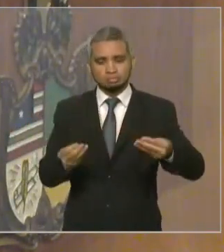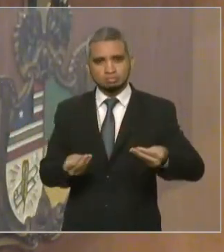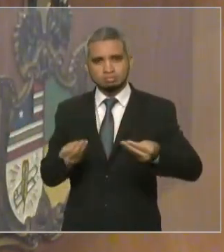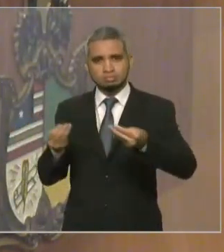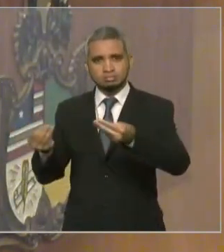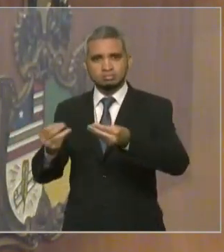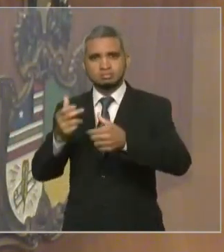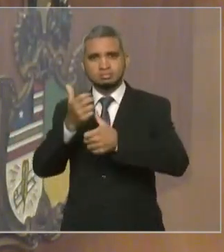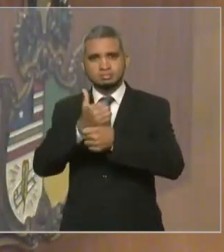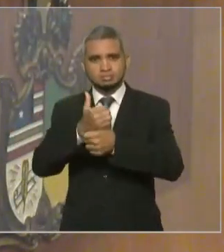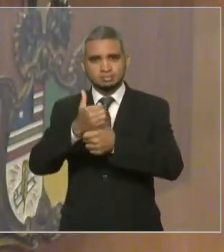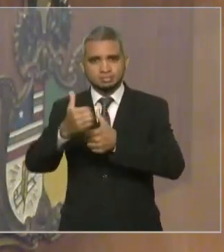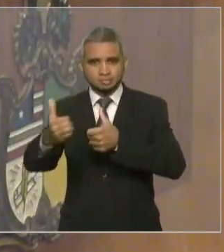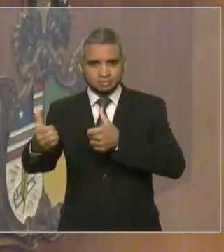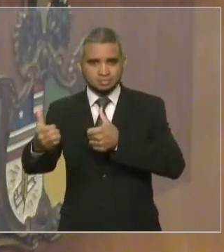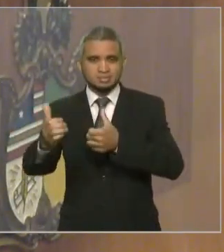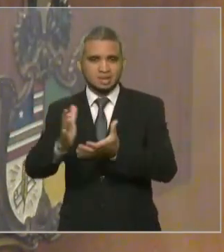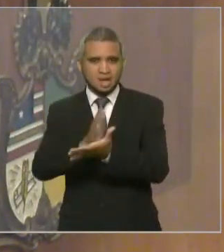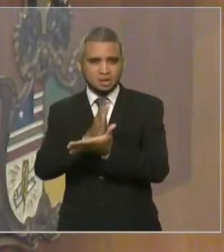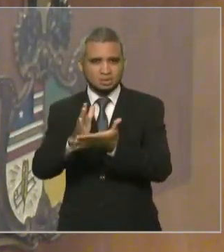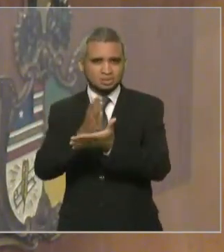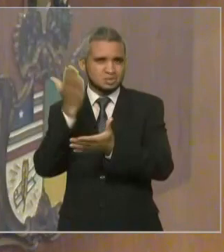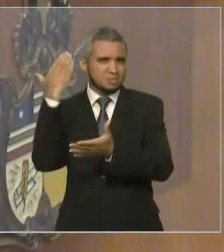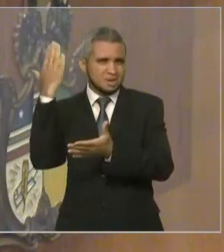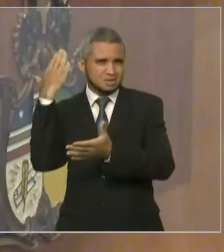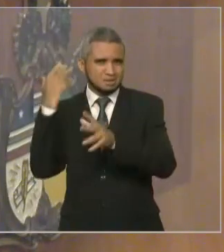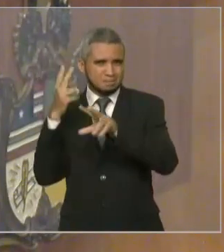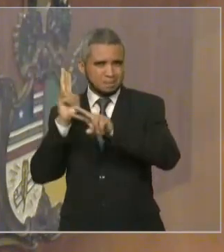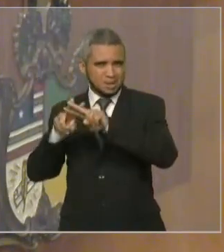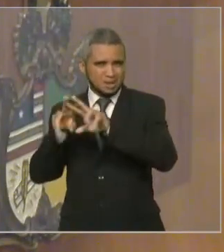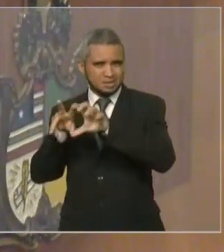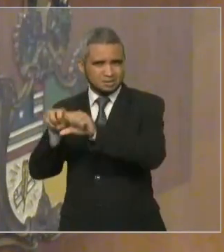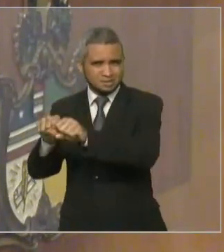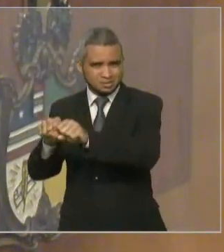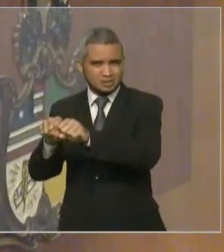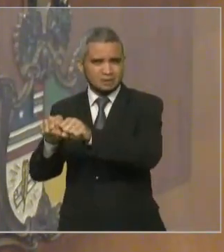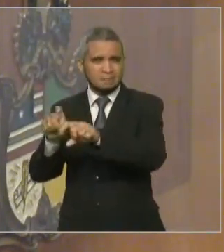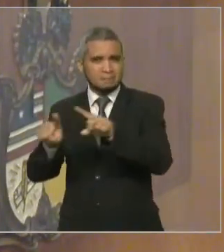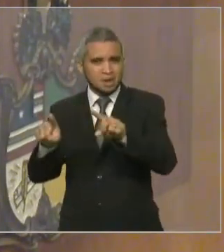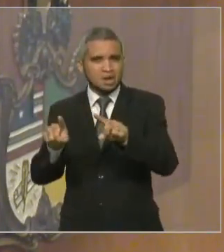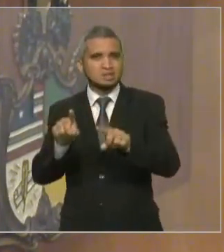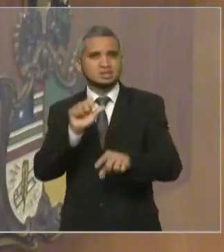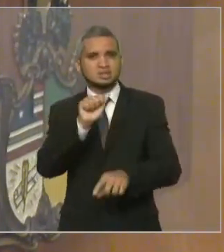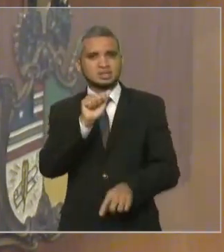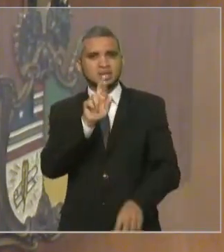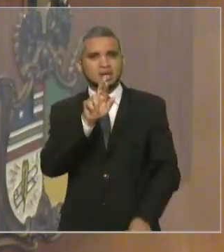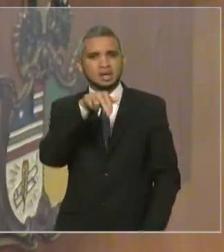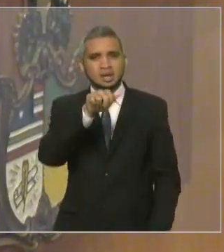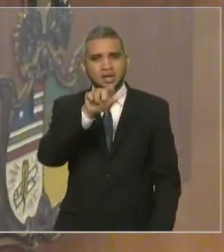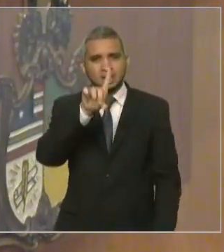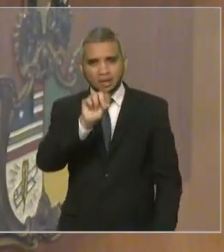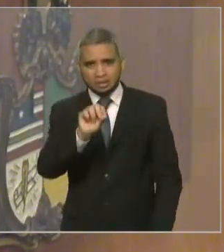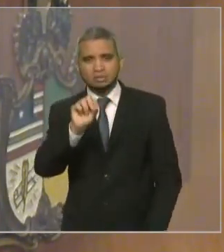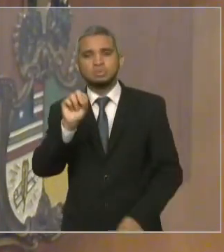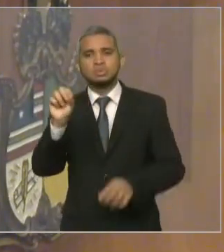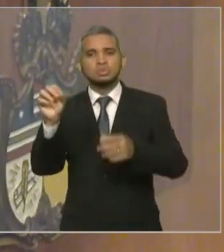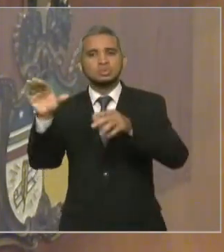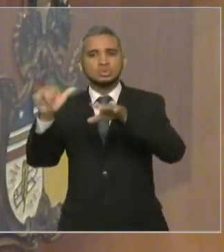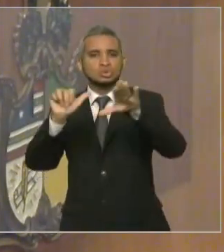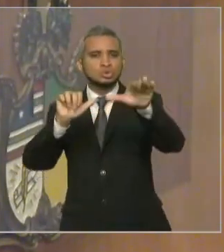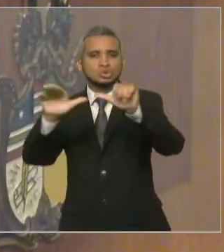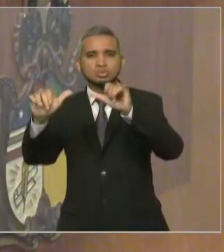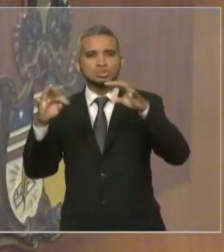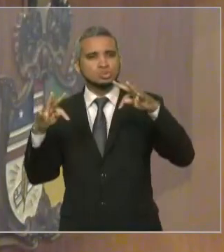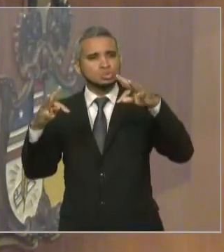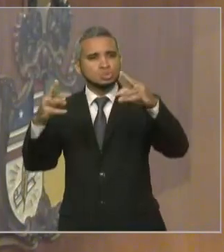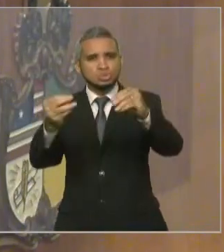os seus mandatos cassados, mandatos aqueles que foram outorgados pelo povo do Maranhão e que foram cassados pelo